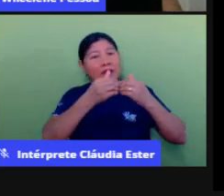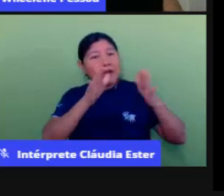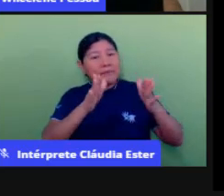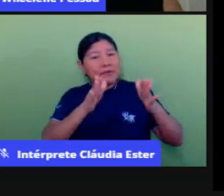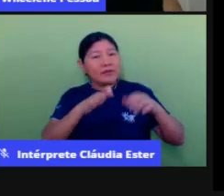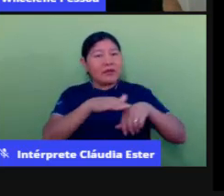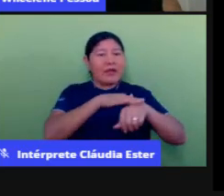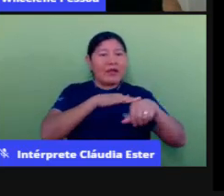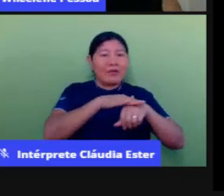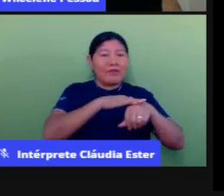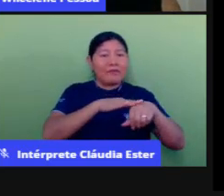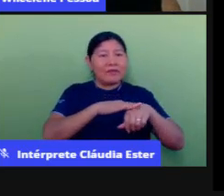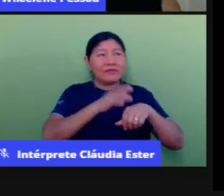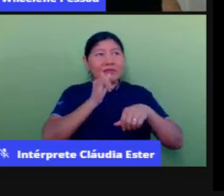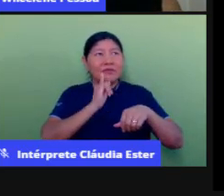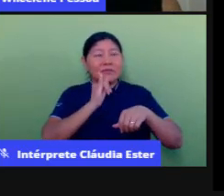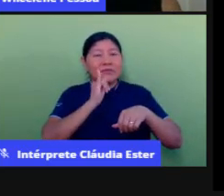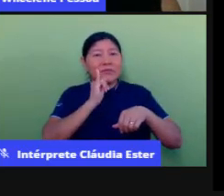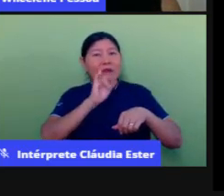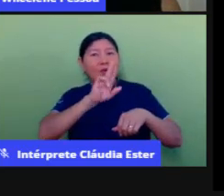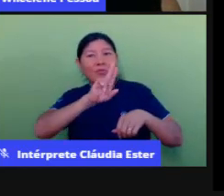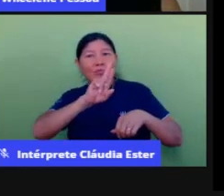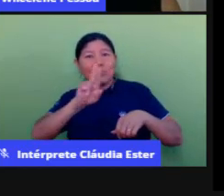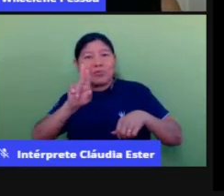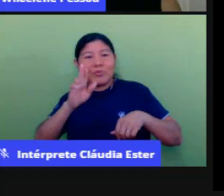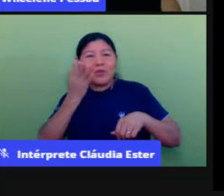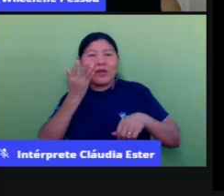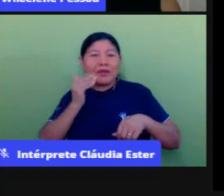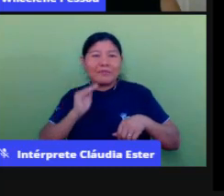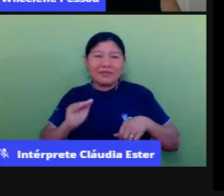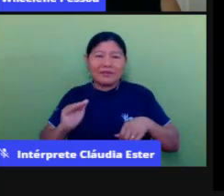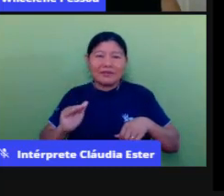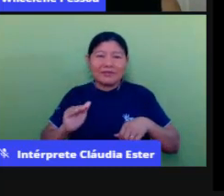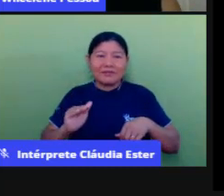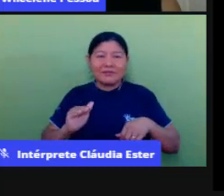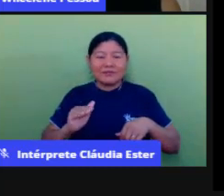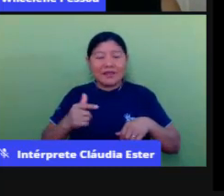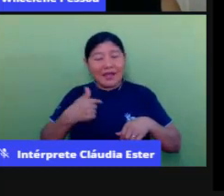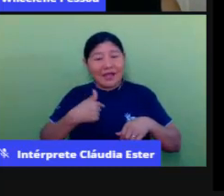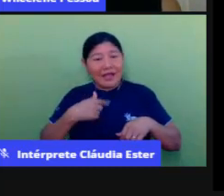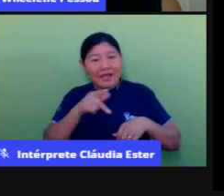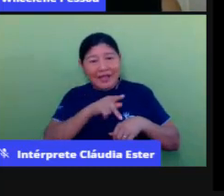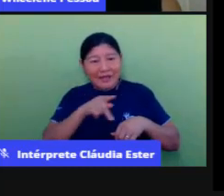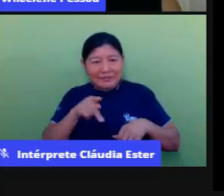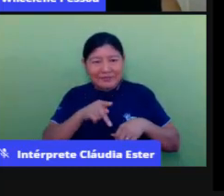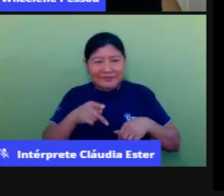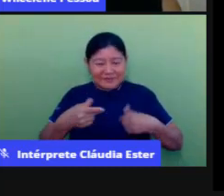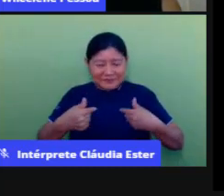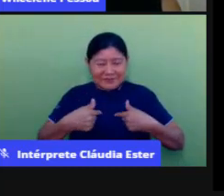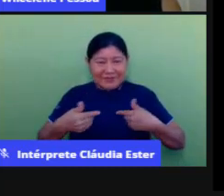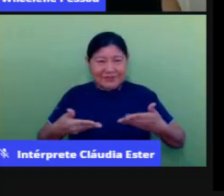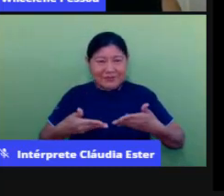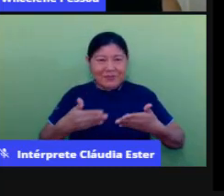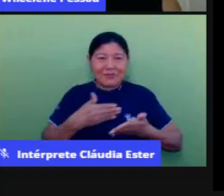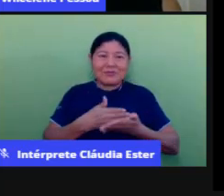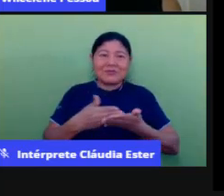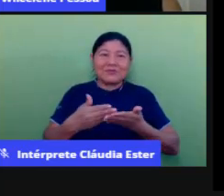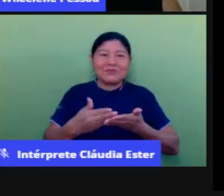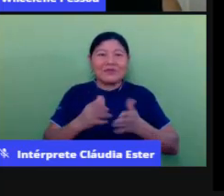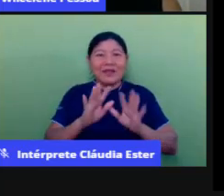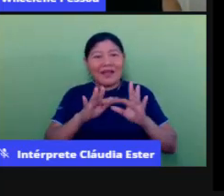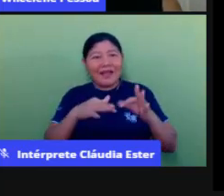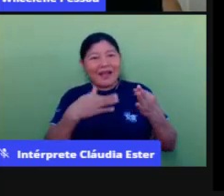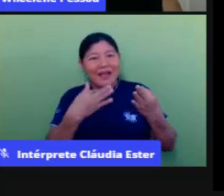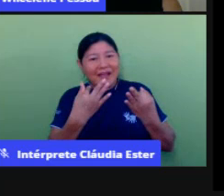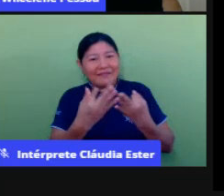a Wilcelene pelo nome. Olha, Wilcelene, a Pro tá aqui. E daí por quê? Porque essa criança estava precisando dessa acolhida, porque essa família